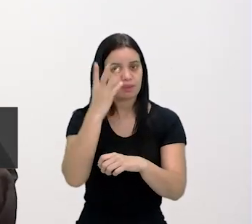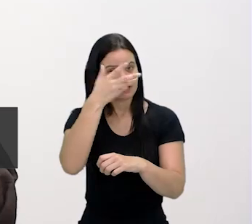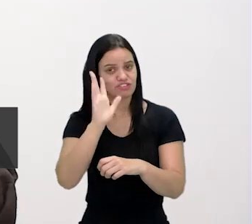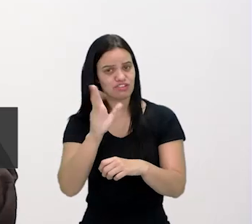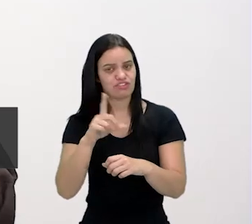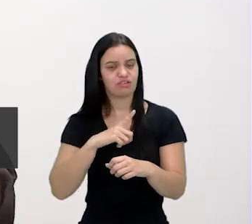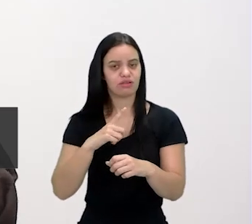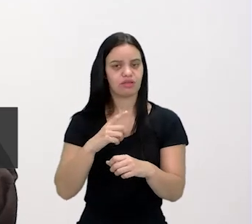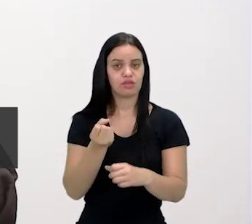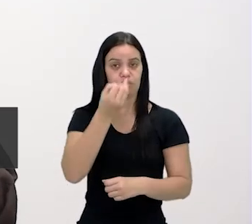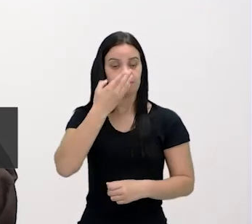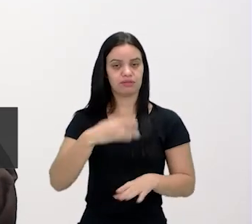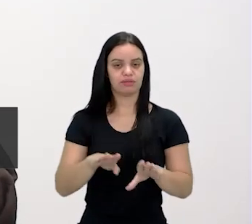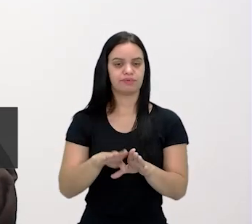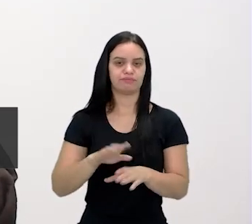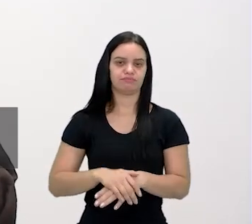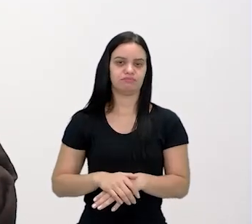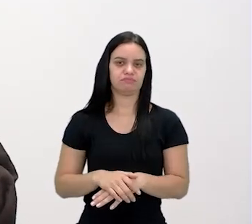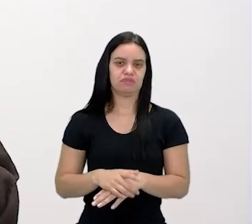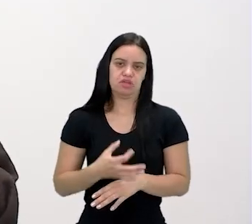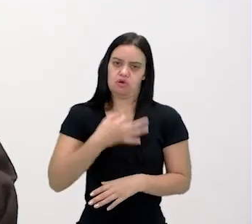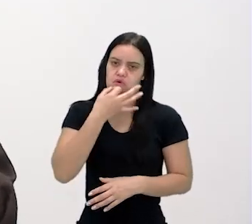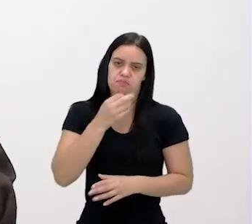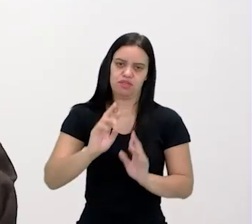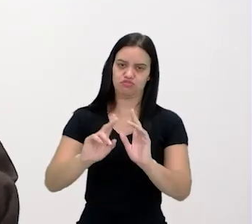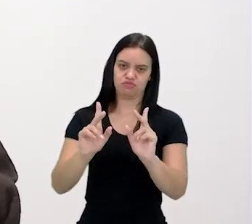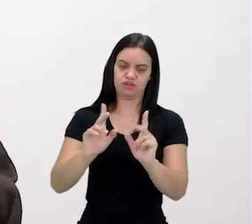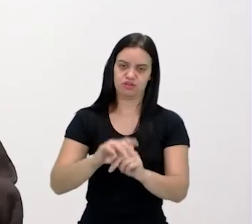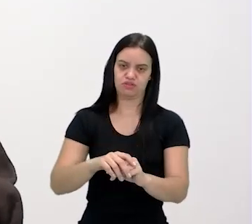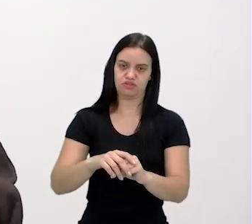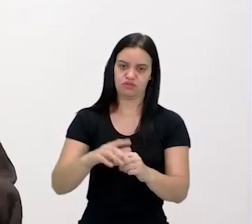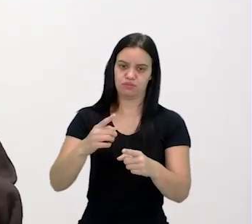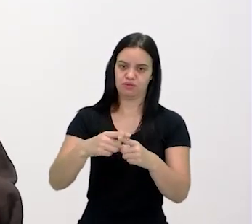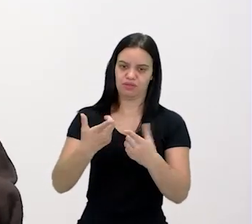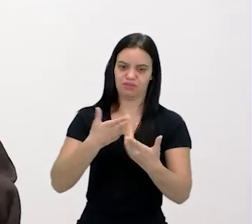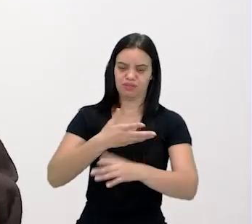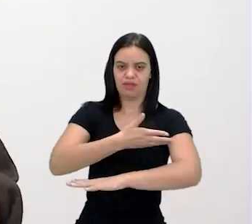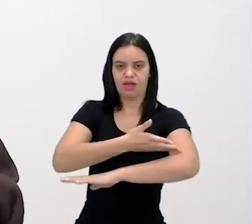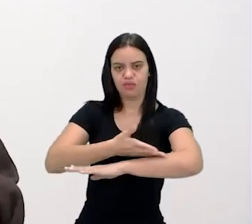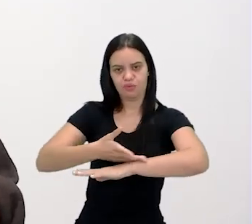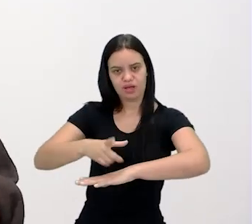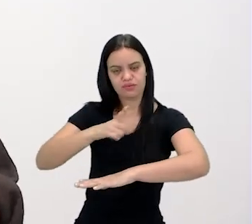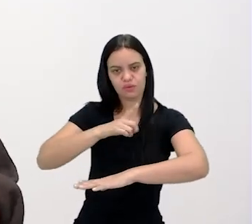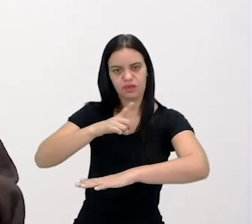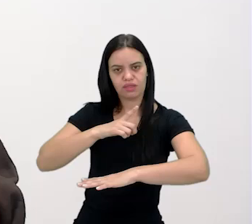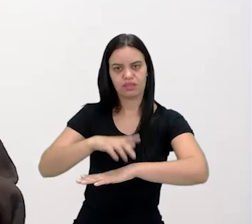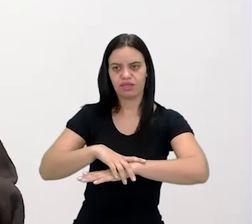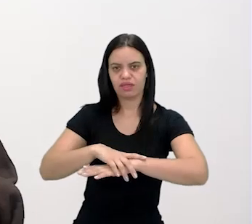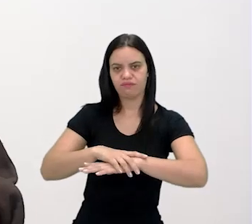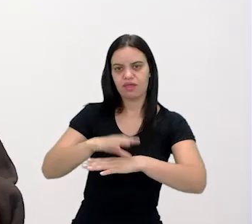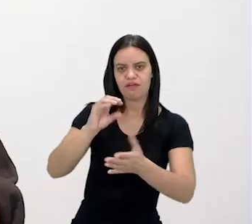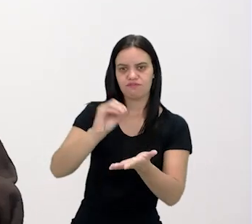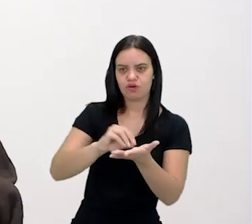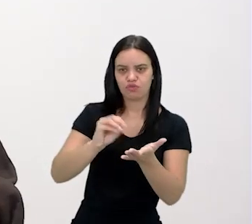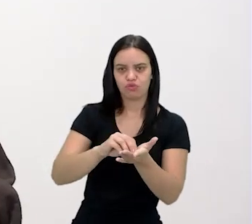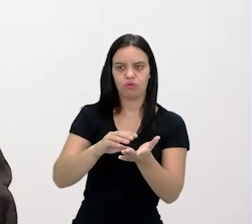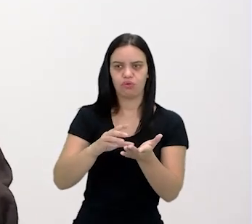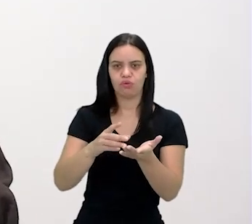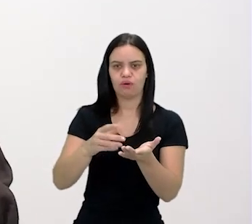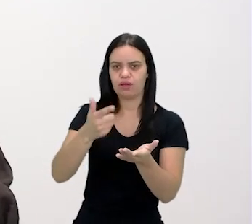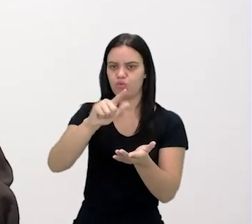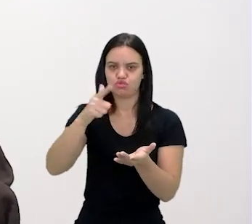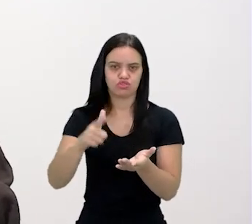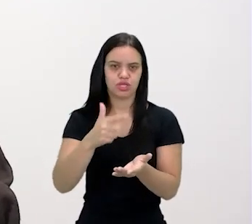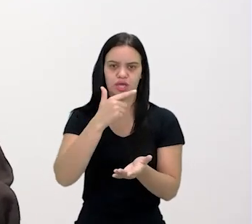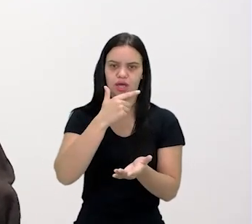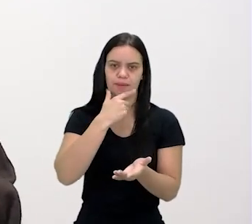bem. Isso eu já discordo, porque devido à educação que ela teve, a falta de pai, ter